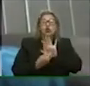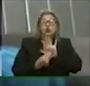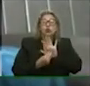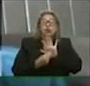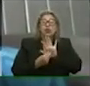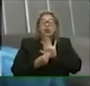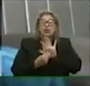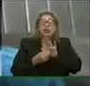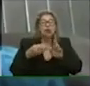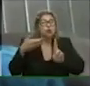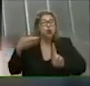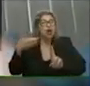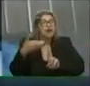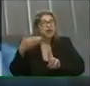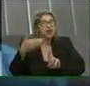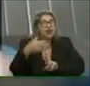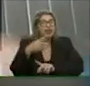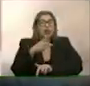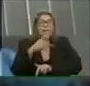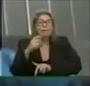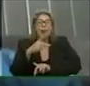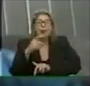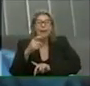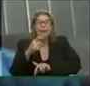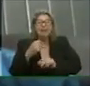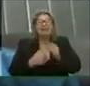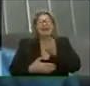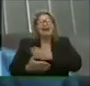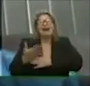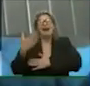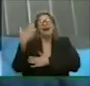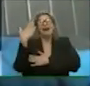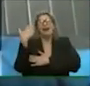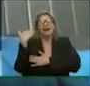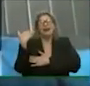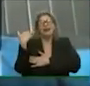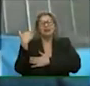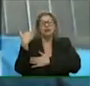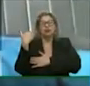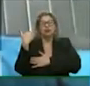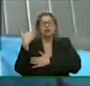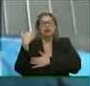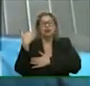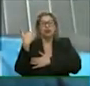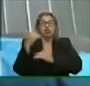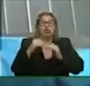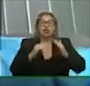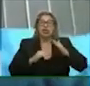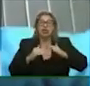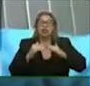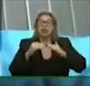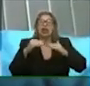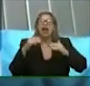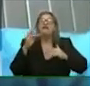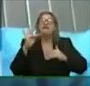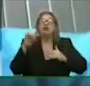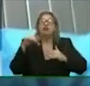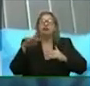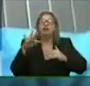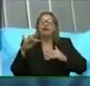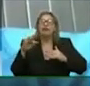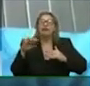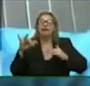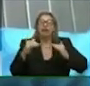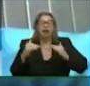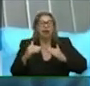fez referência ao Pepe, é um modelo que vem lá de trás. Nós aqui, por exemplo, da fronteira, onde tínhamos